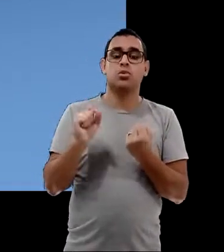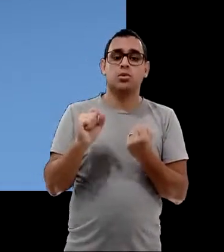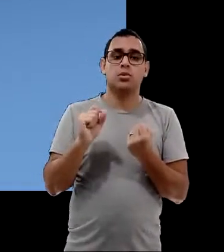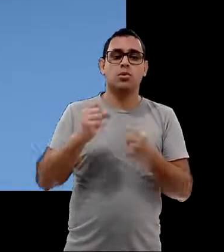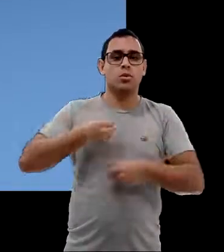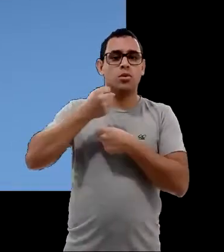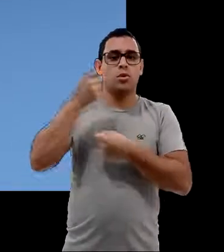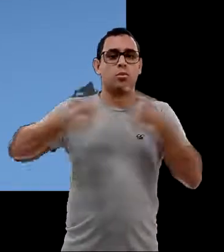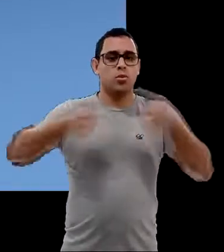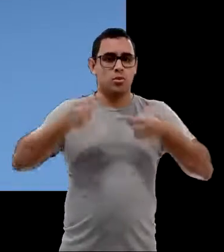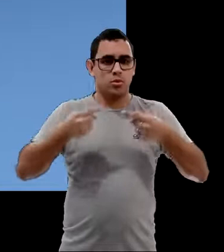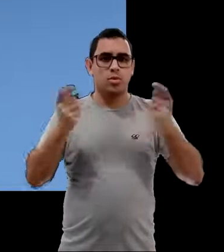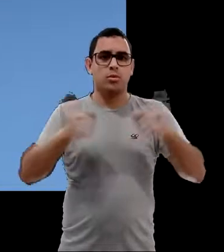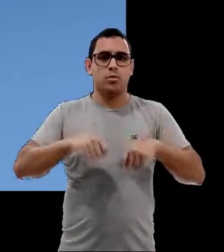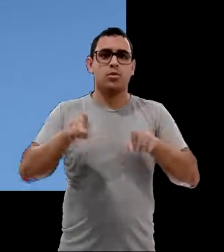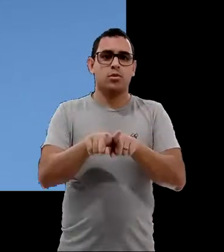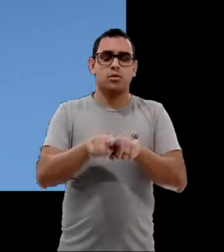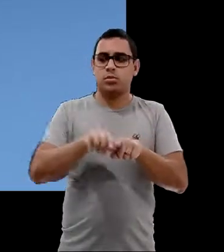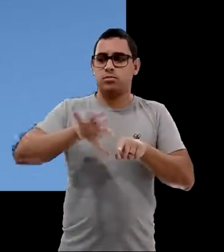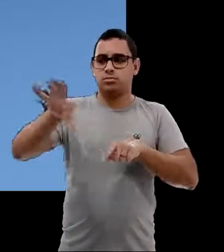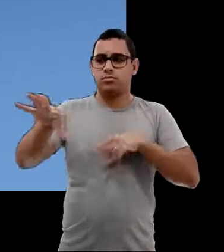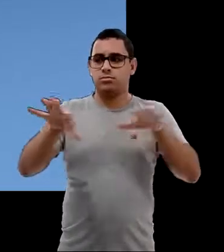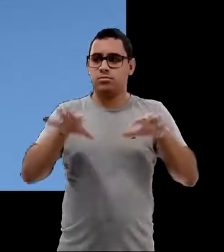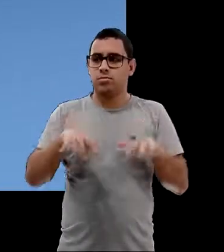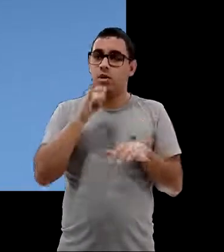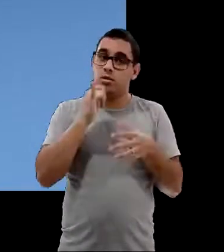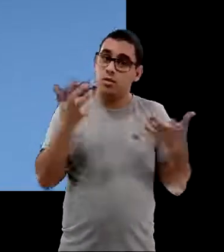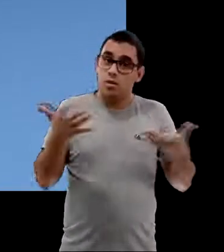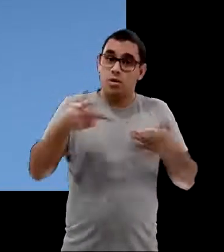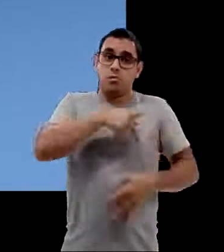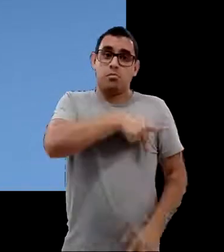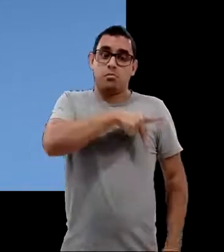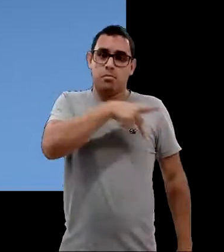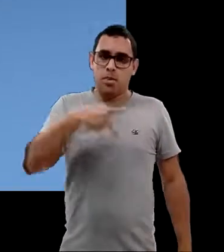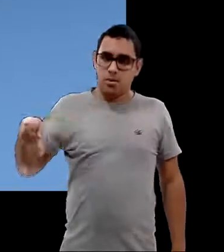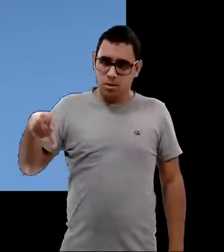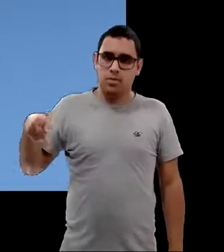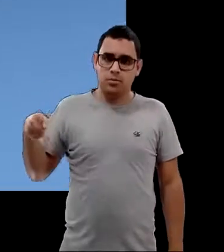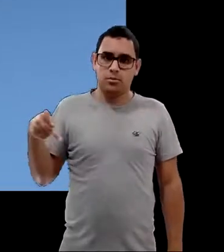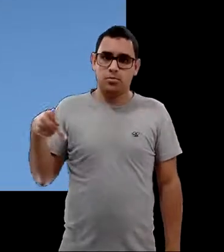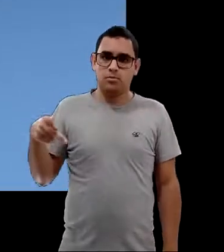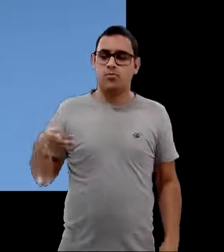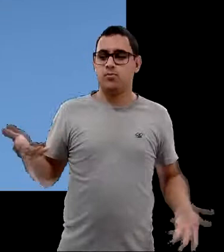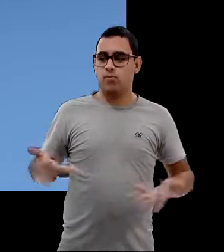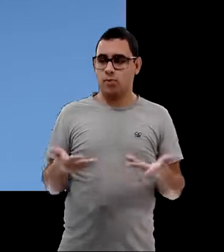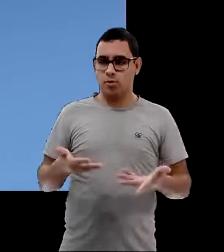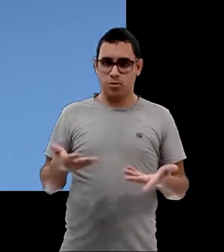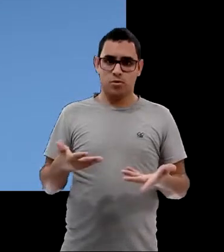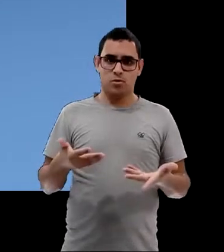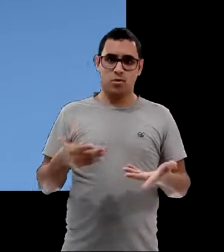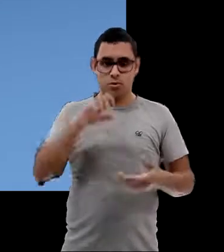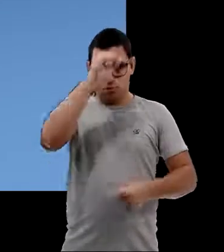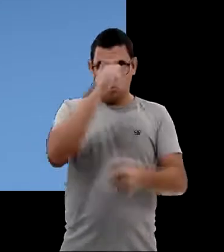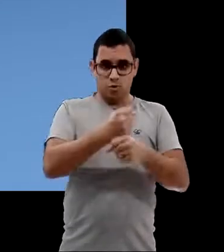tem o poder político. E ele também é dividido em estratificações, como, por exemplo, nós temos o presidente da República, que é